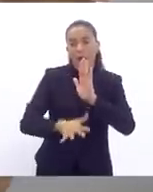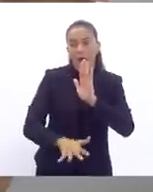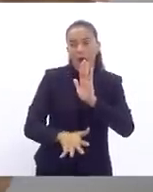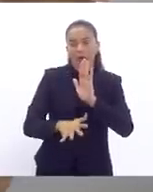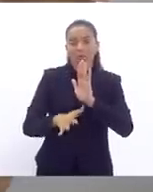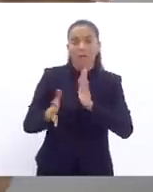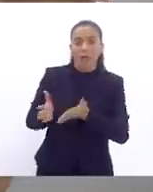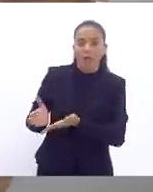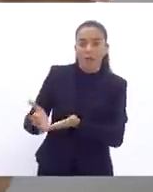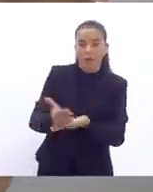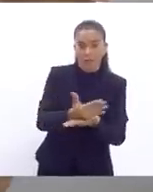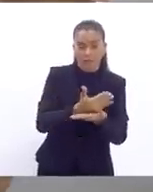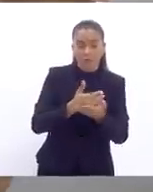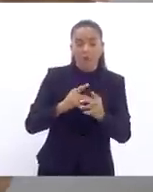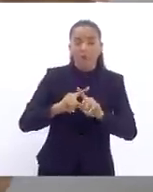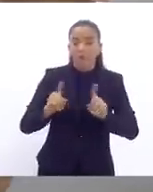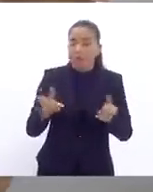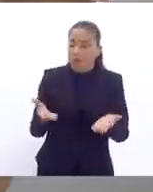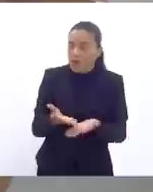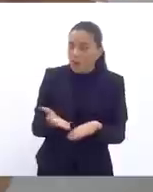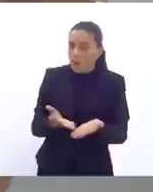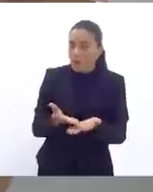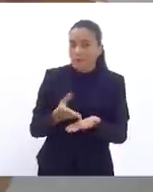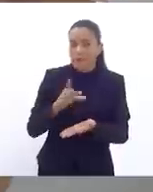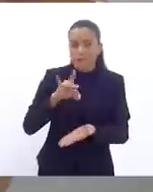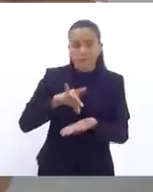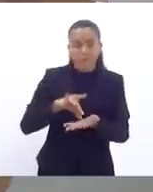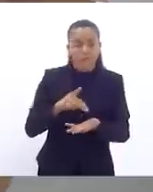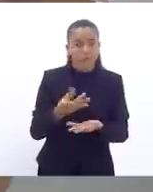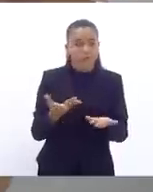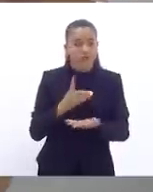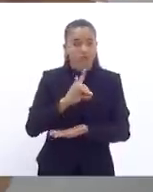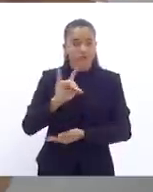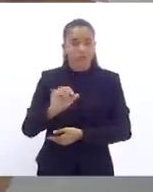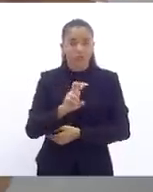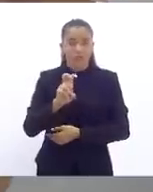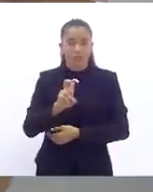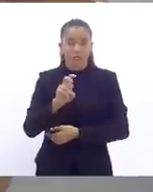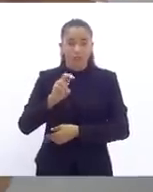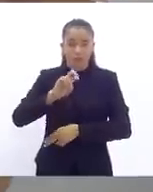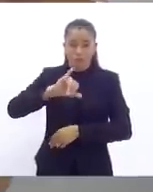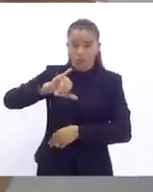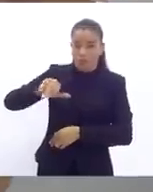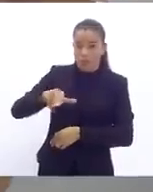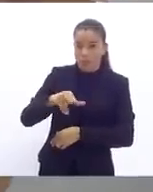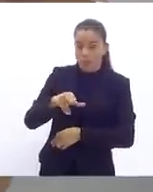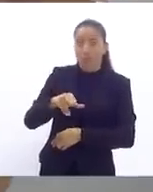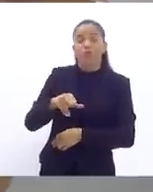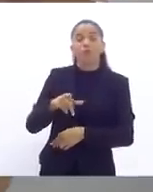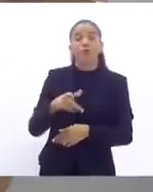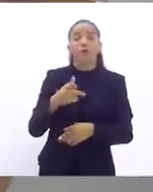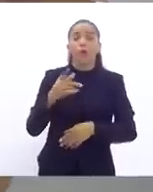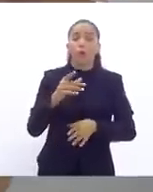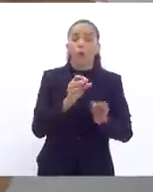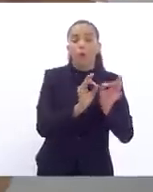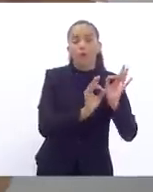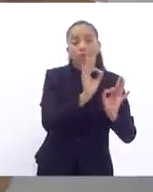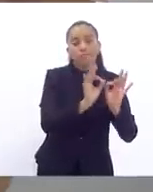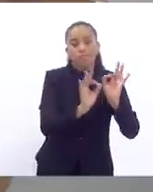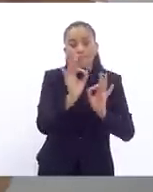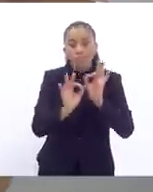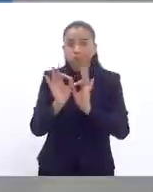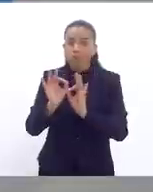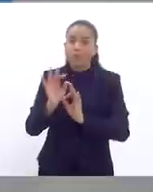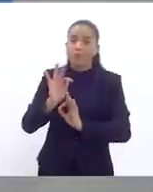mas o fato é que hoje neste dia 5 de junho o procedimento do Tribunal de Contas